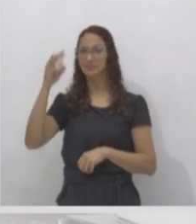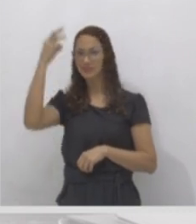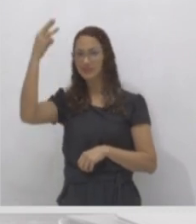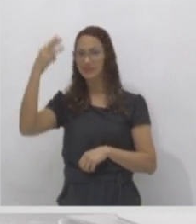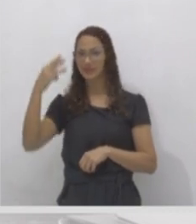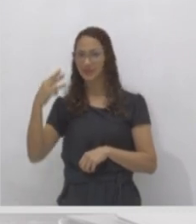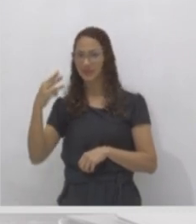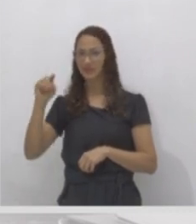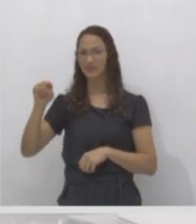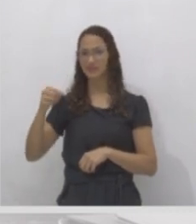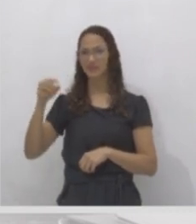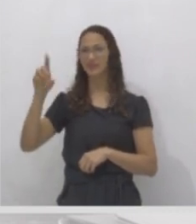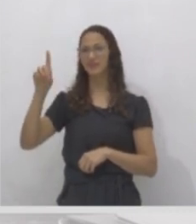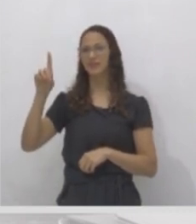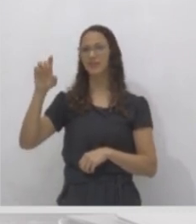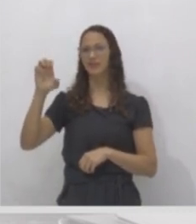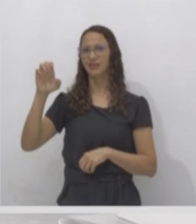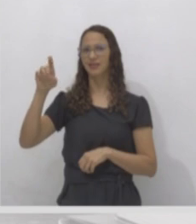dezenas.